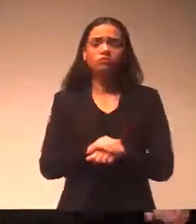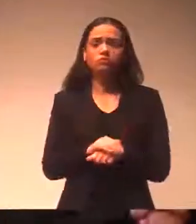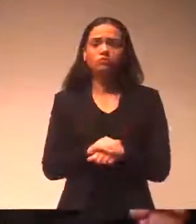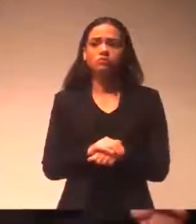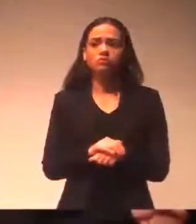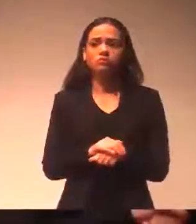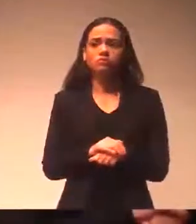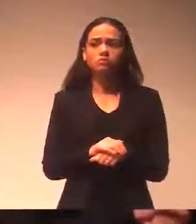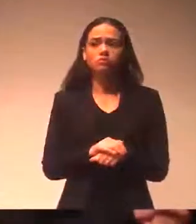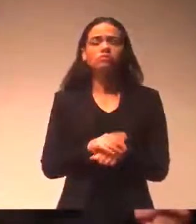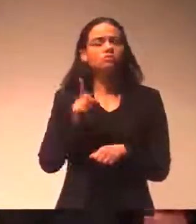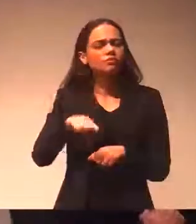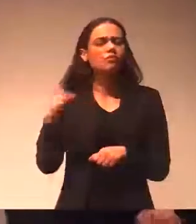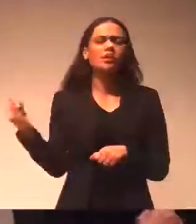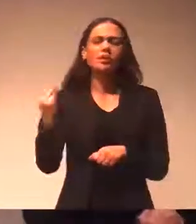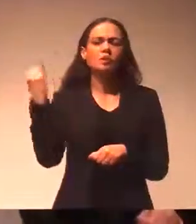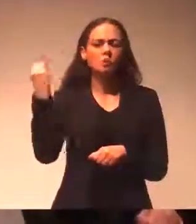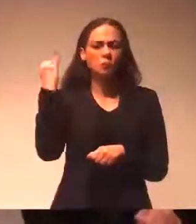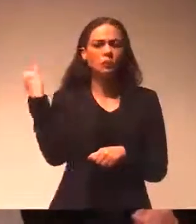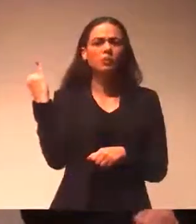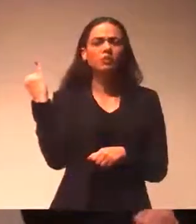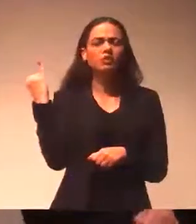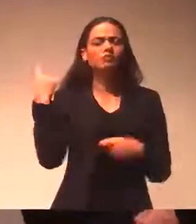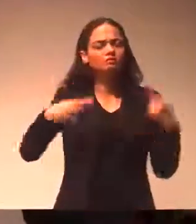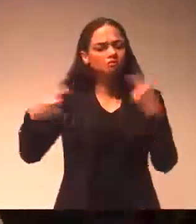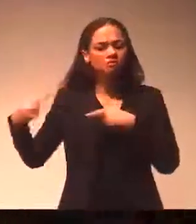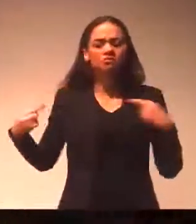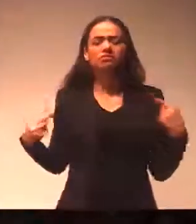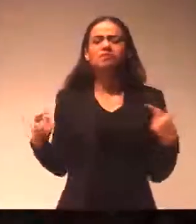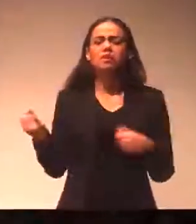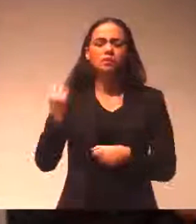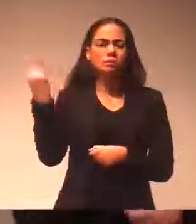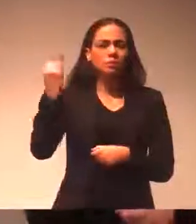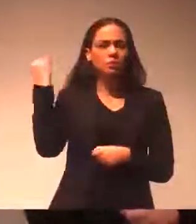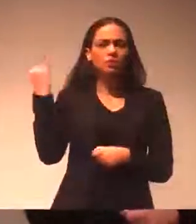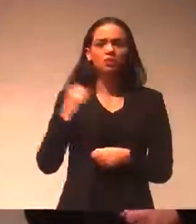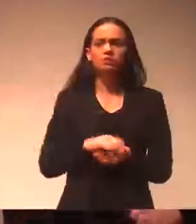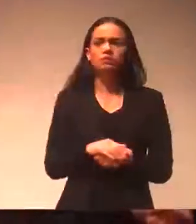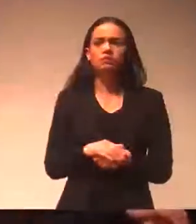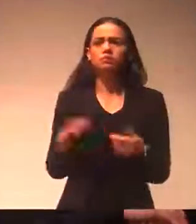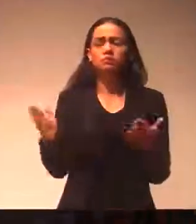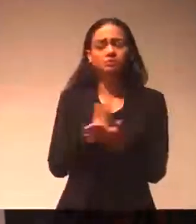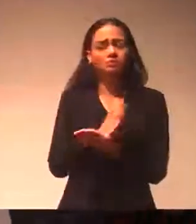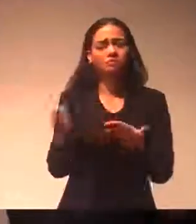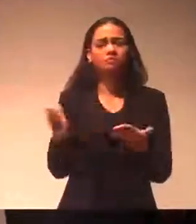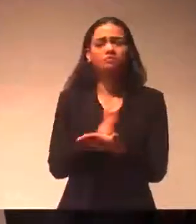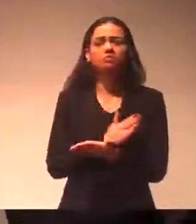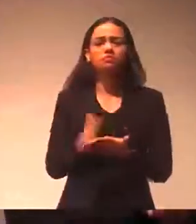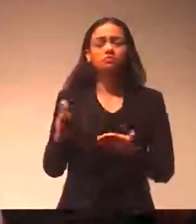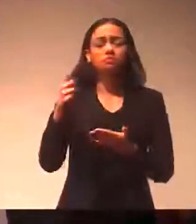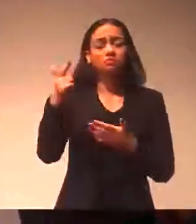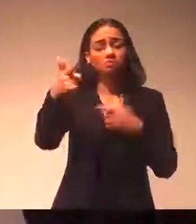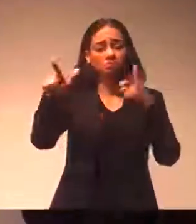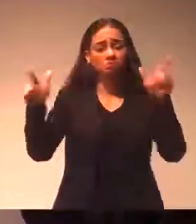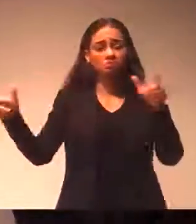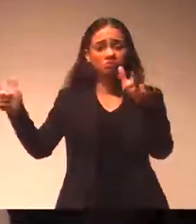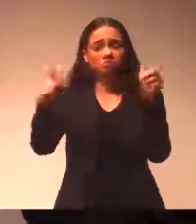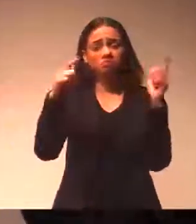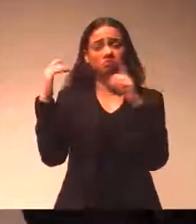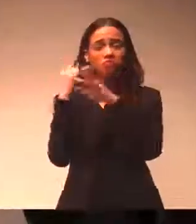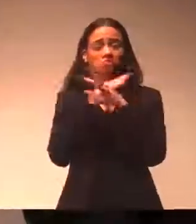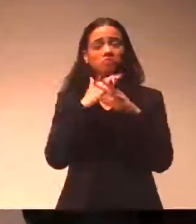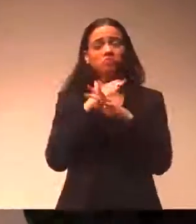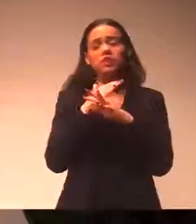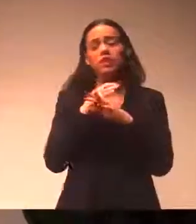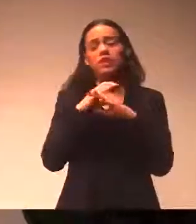rito importante, o debate na casa importante, ainda que quase todo o Brasil não vote requerimentos, encaminhe requerimentos direto, e o Poder